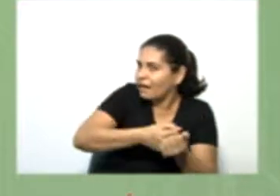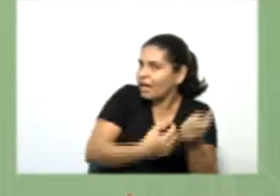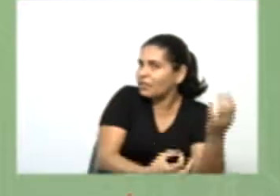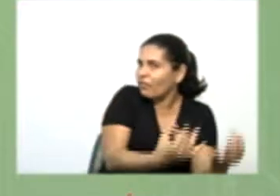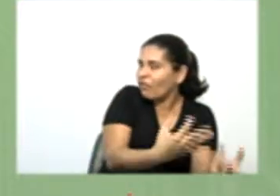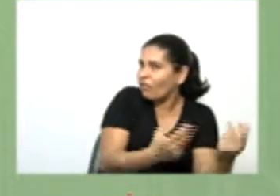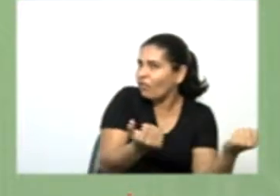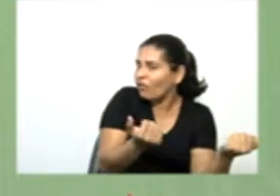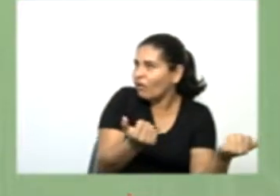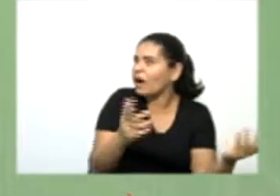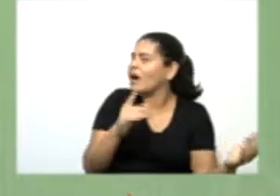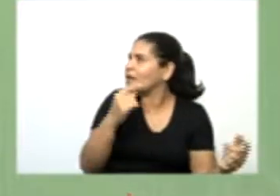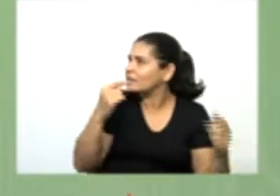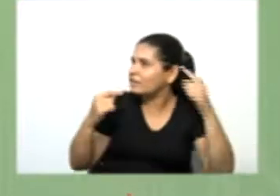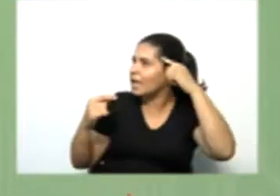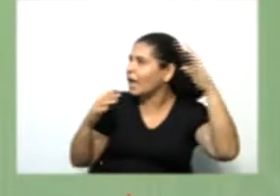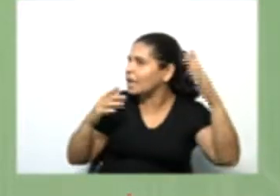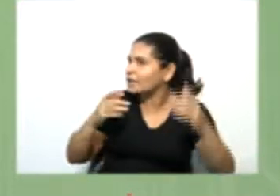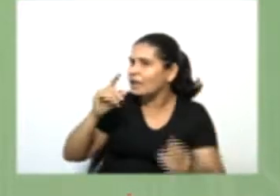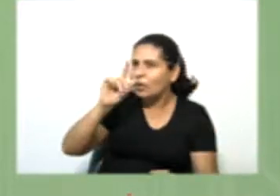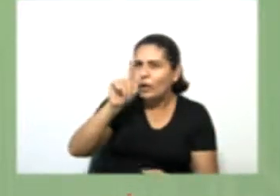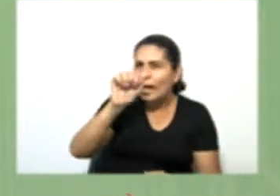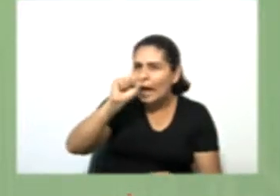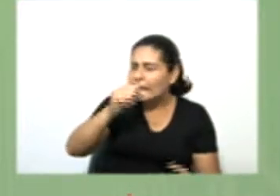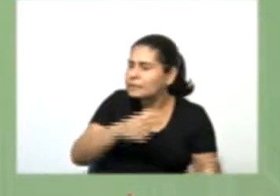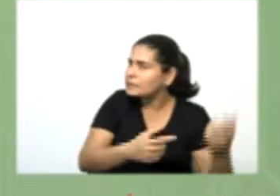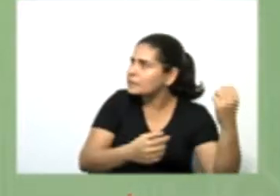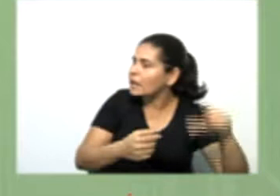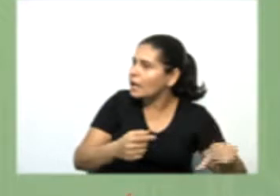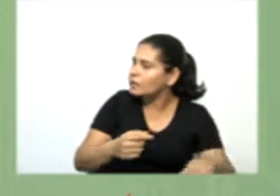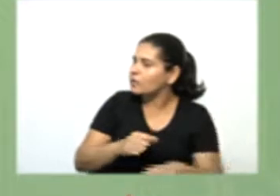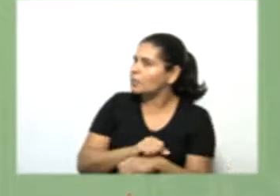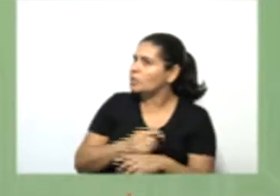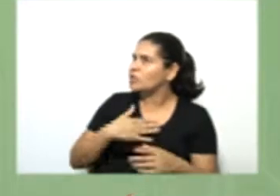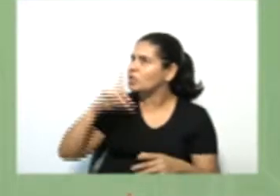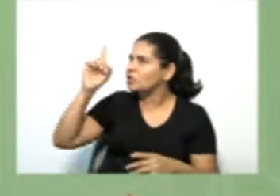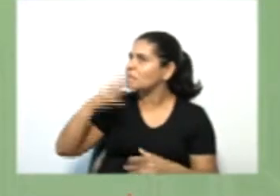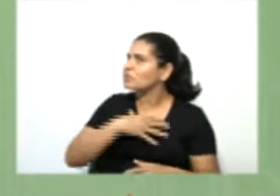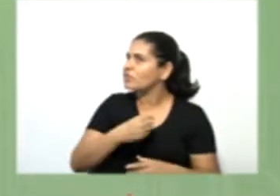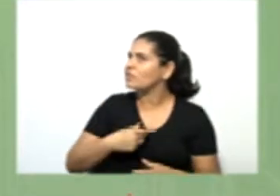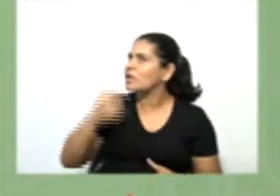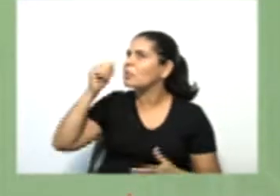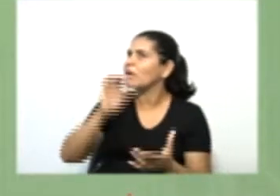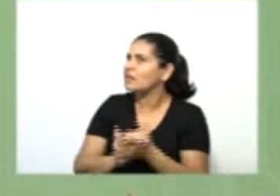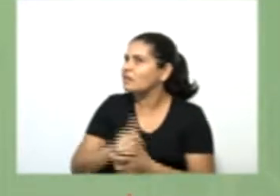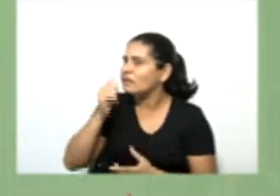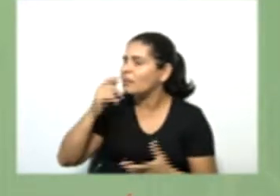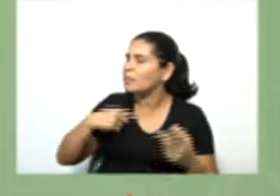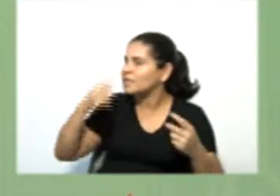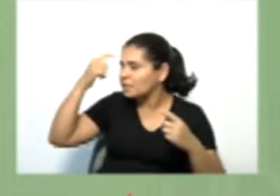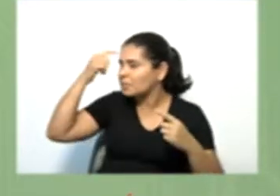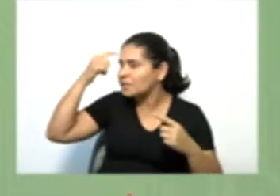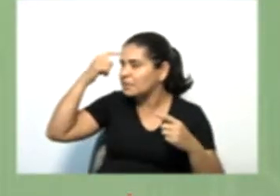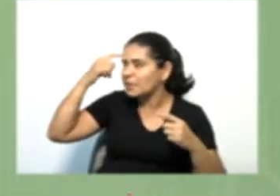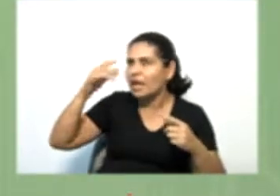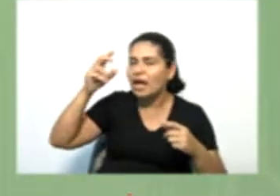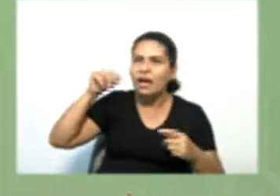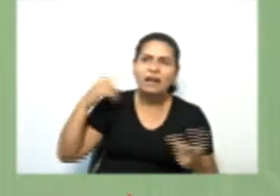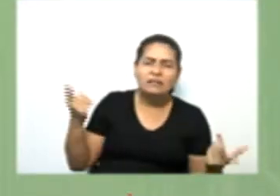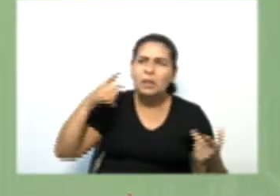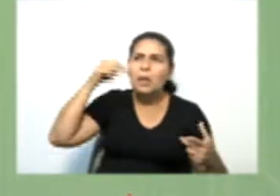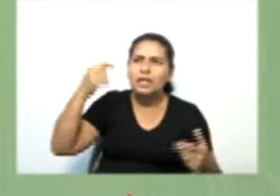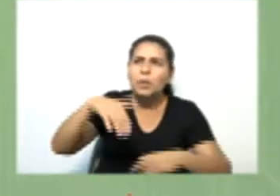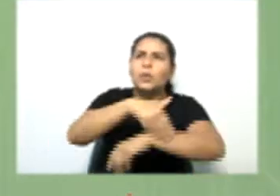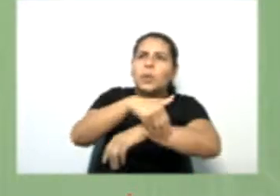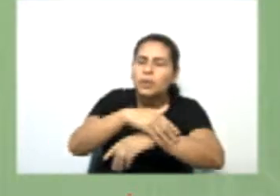casa ligada, se deixou o gás ligado, fica querendo saber, ai meu Deus, onde está meu filho, onde está meu marido, onde está sei lá o quê, o gato será que saiu para a rua?